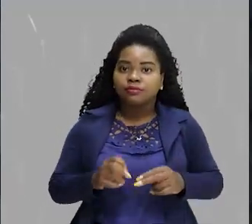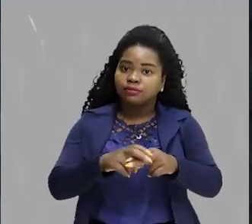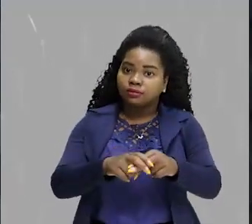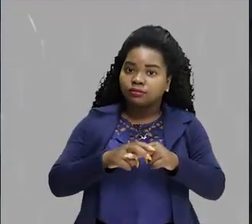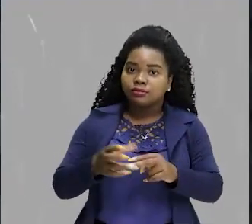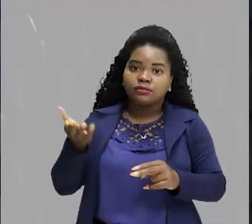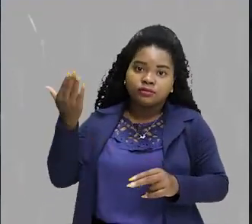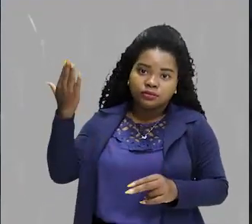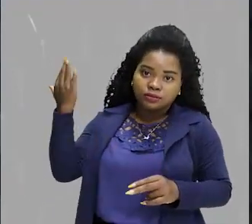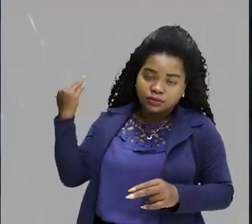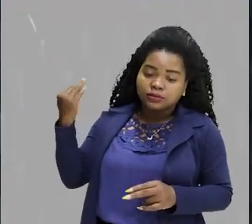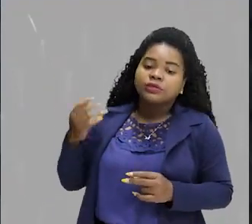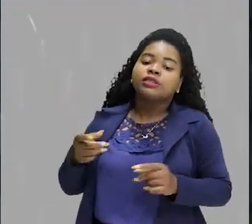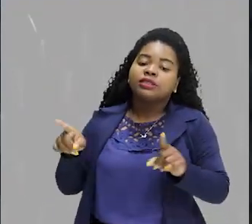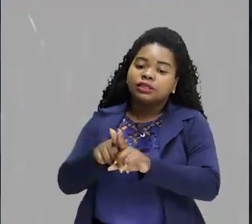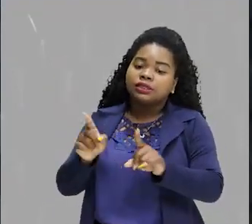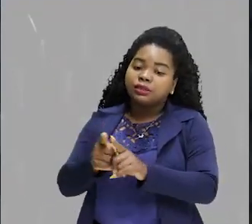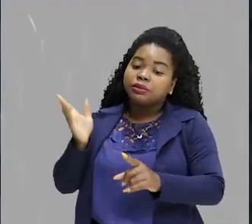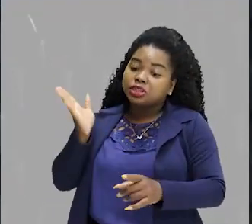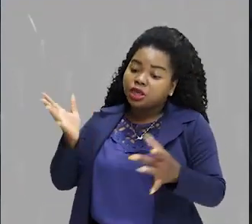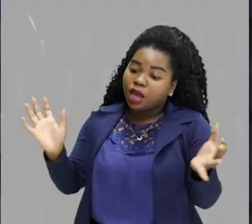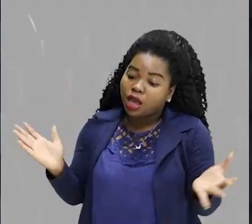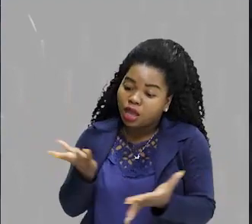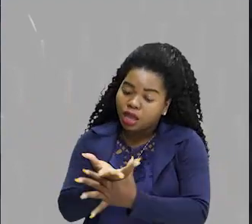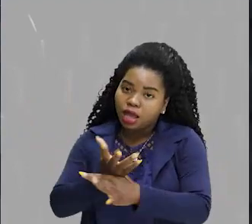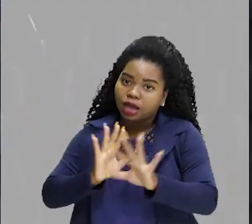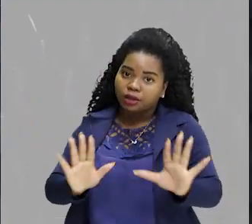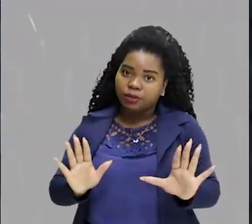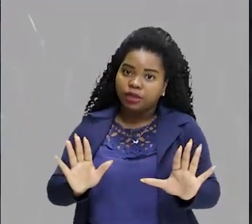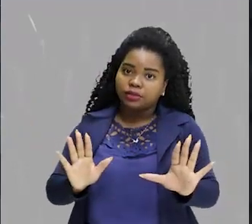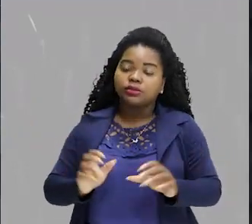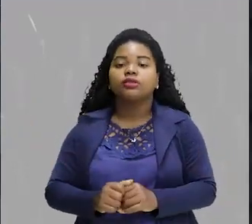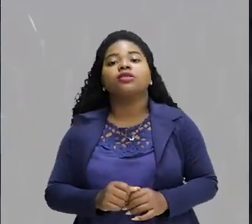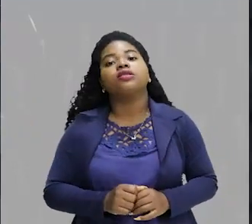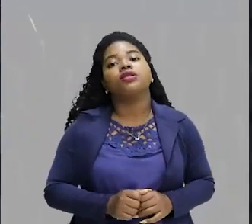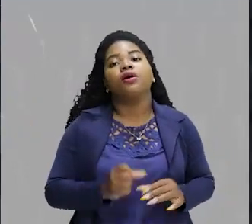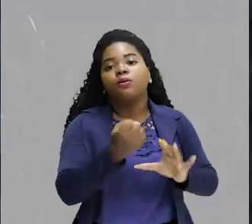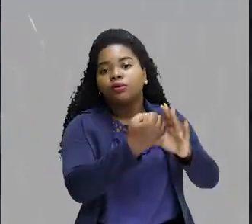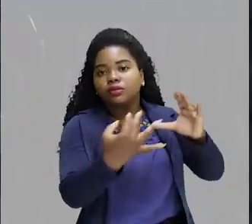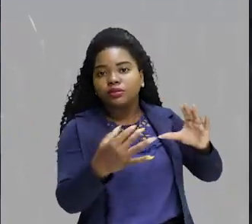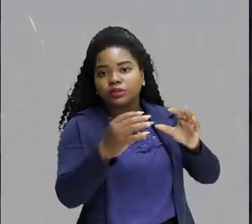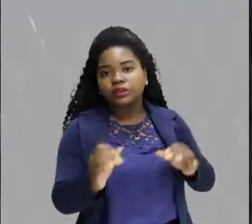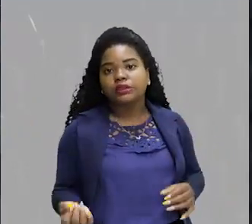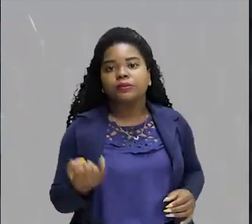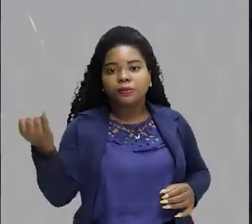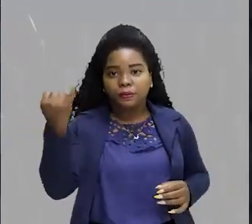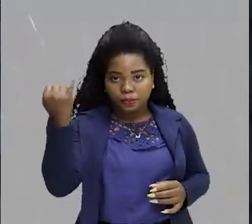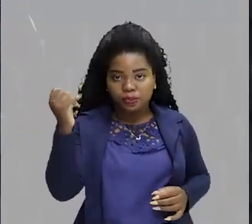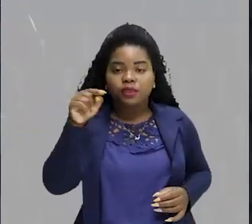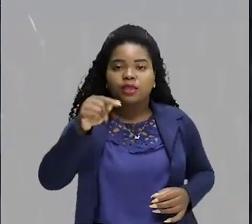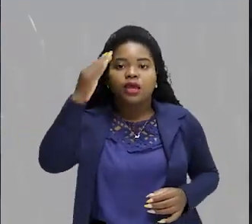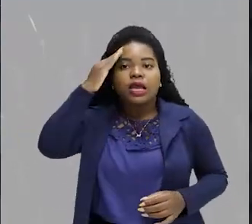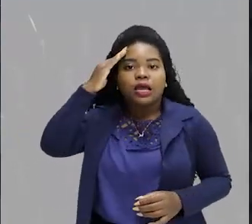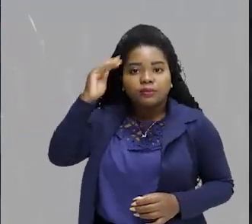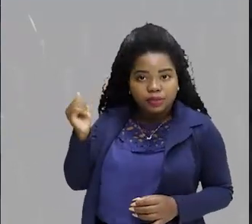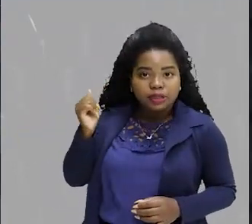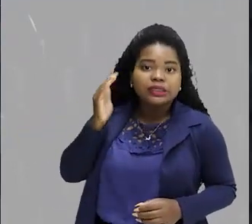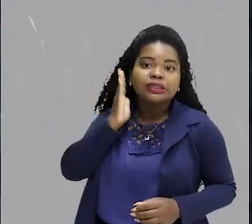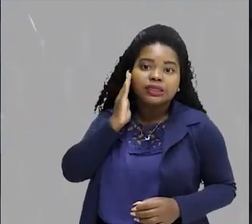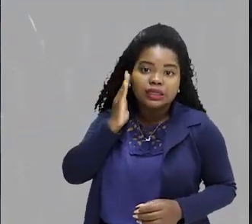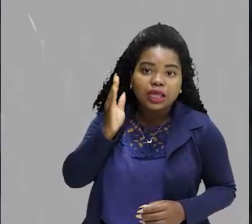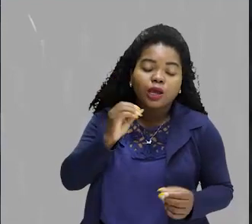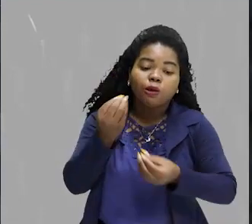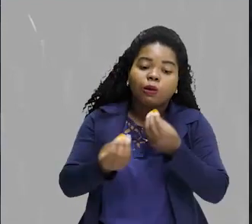passado e que já foram concluídas. Tá? Então, uma das características essenciais para você saber quando